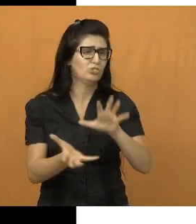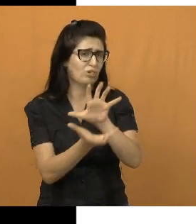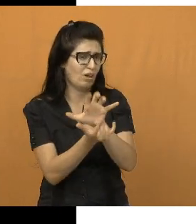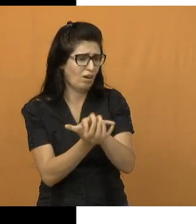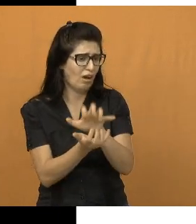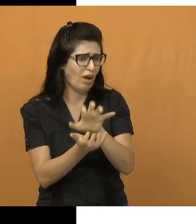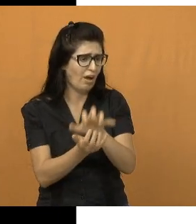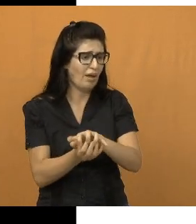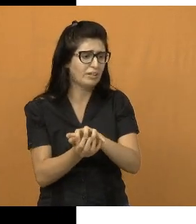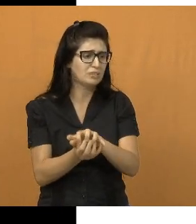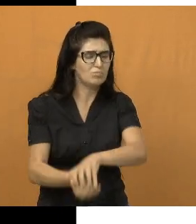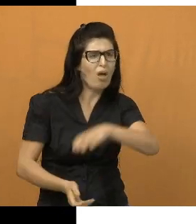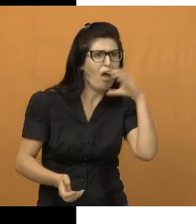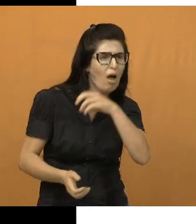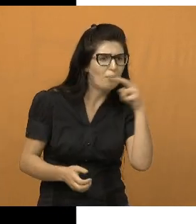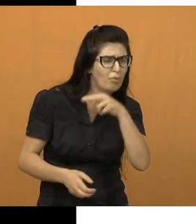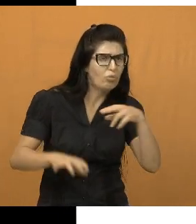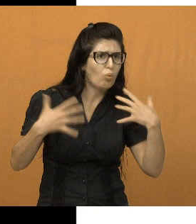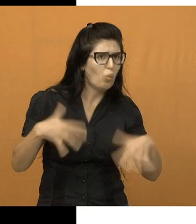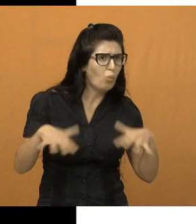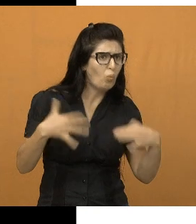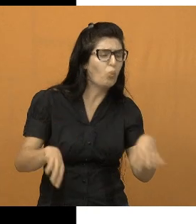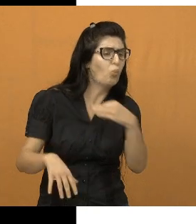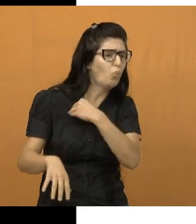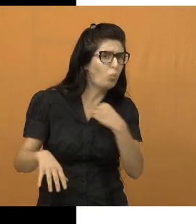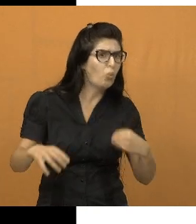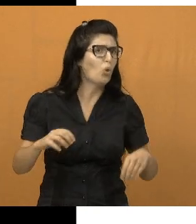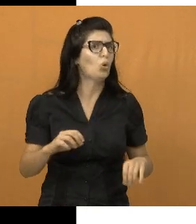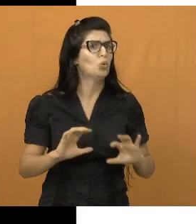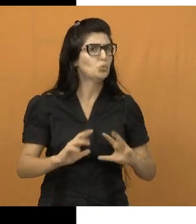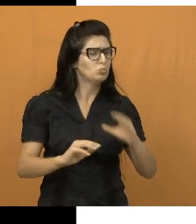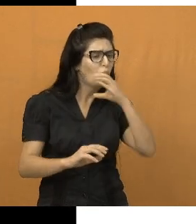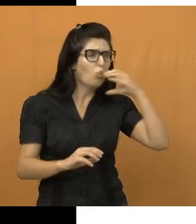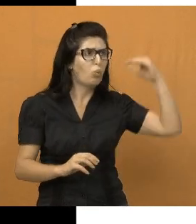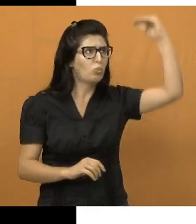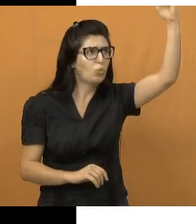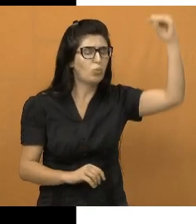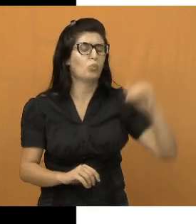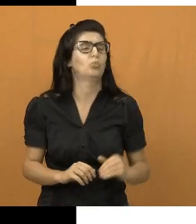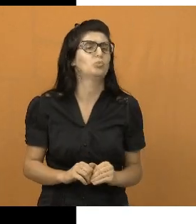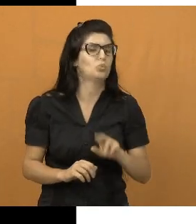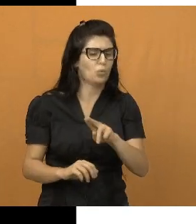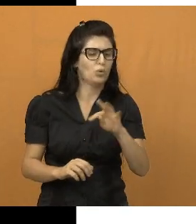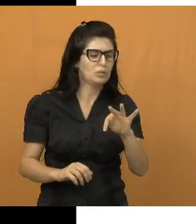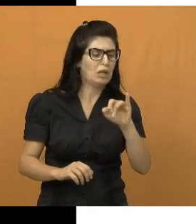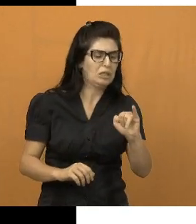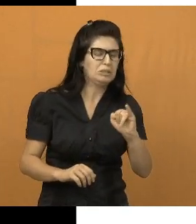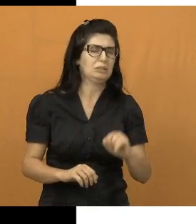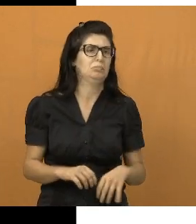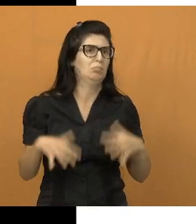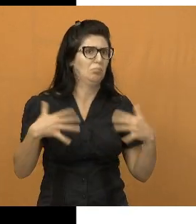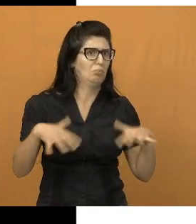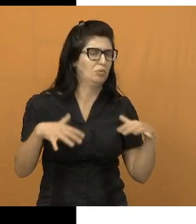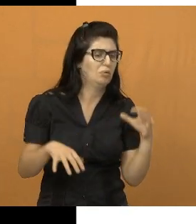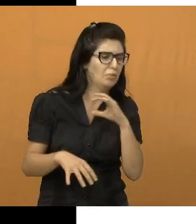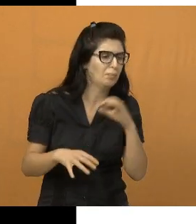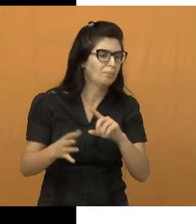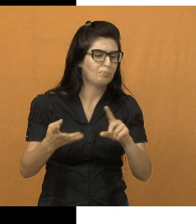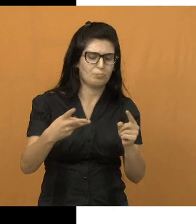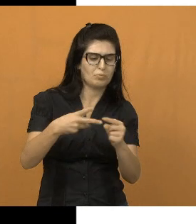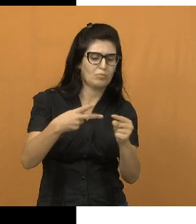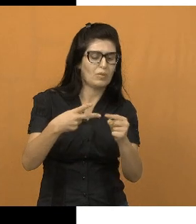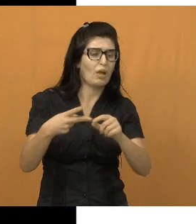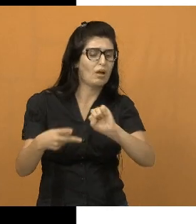do pronto-socorro, cirurgias eletivas e UTI adulto. O Hospital São Francisco, maternidade de baixo e